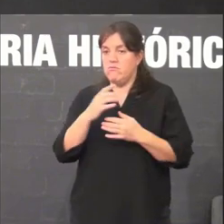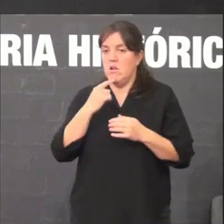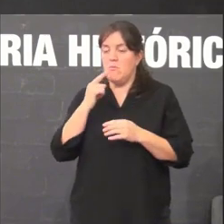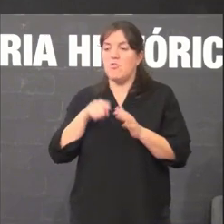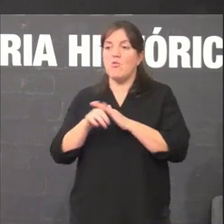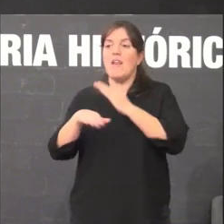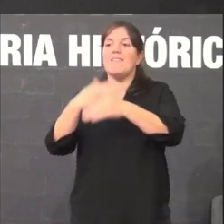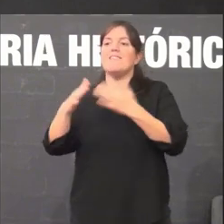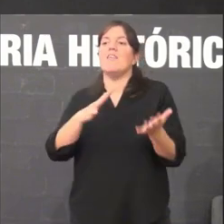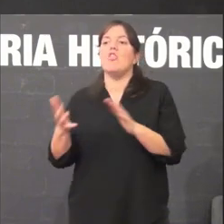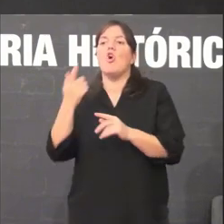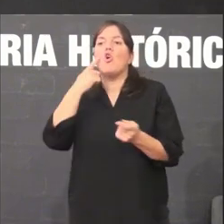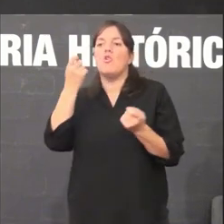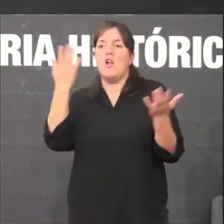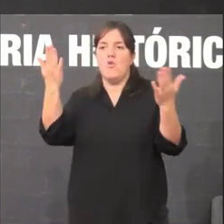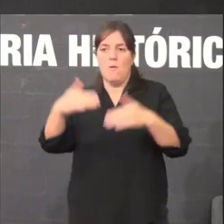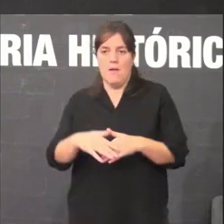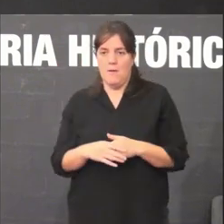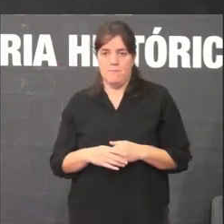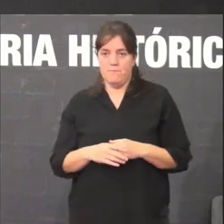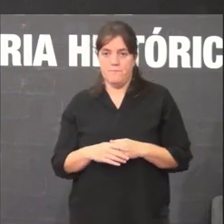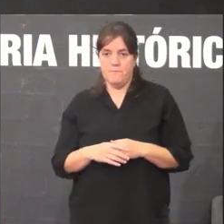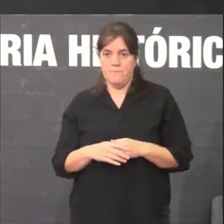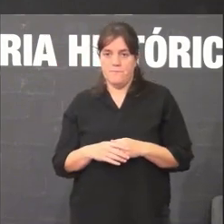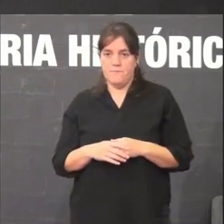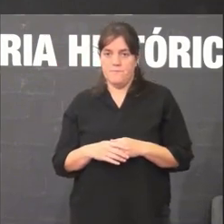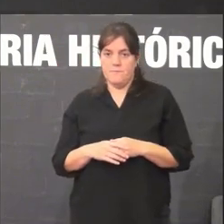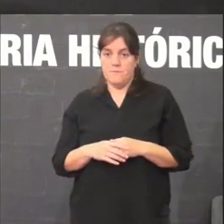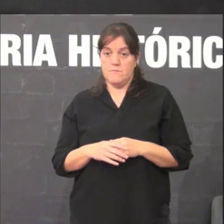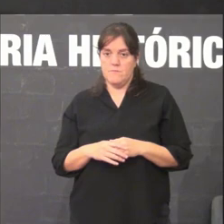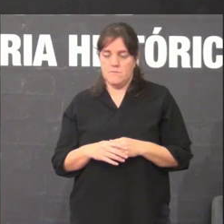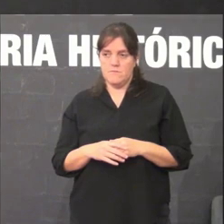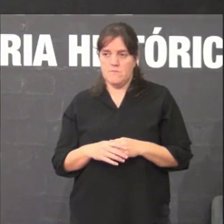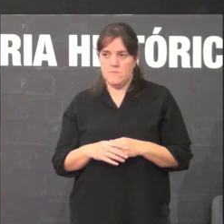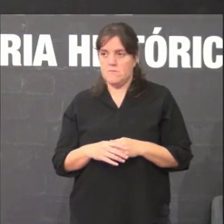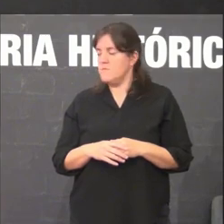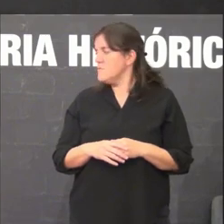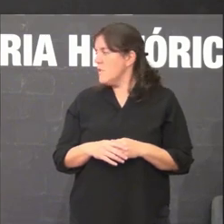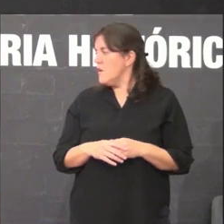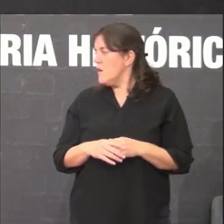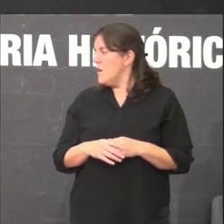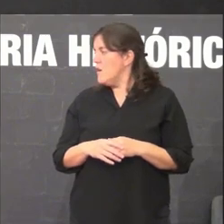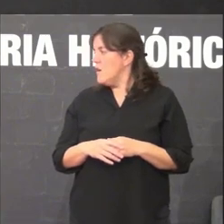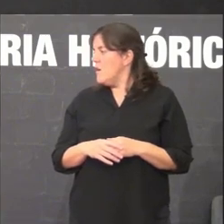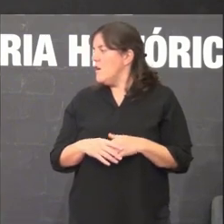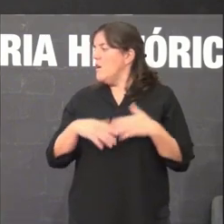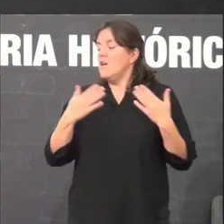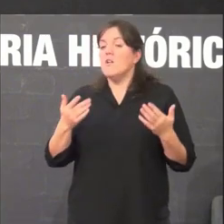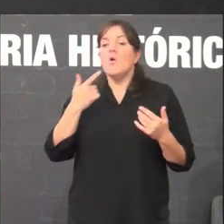transição controlada. Então, quando, no fundo, nós convocamos